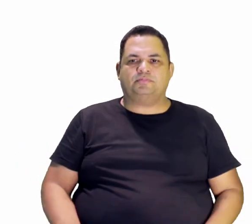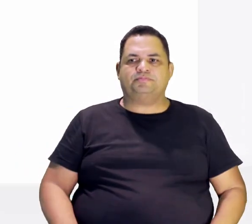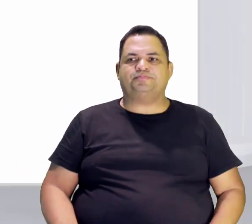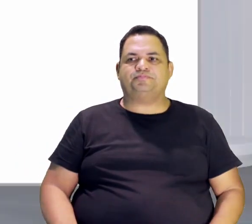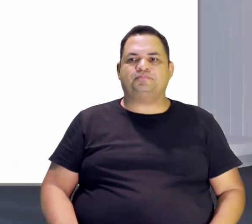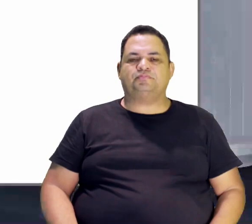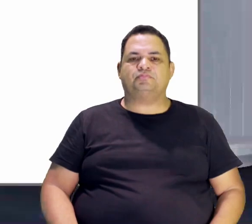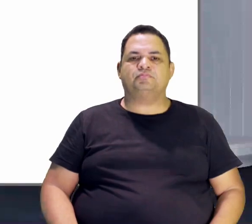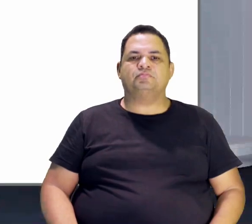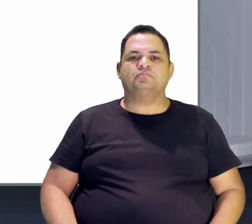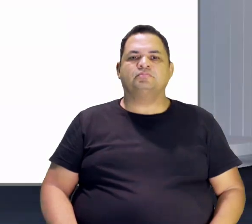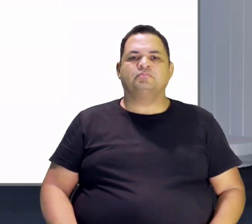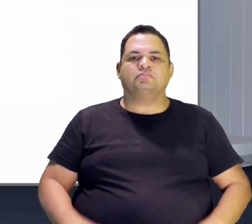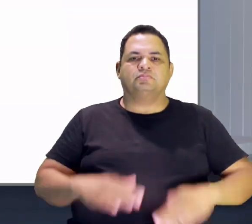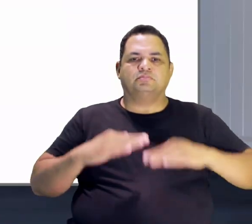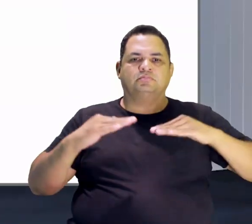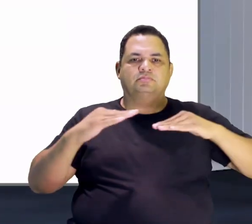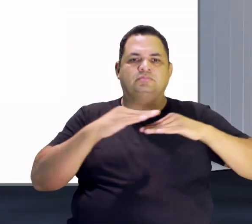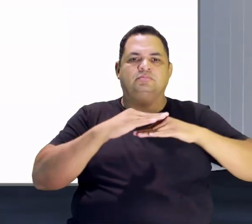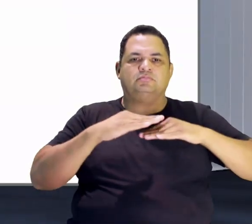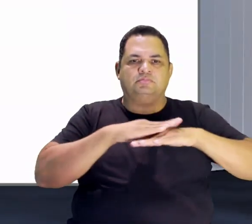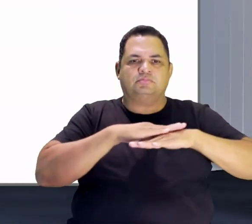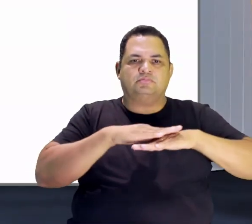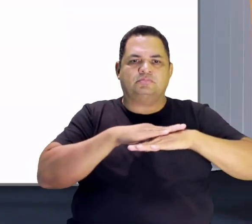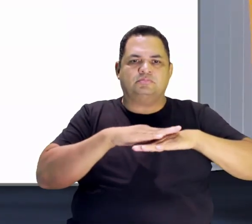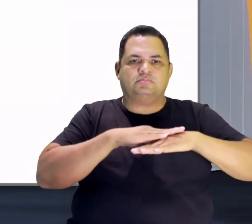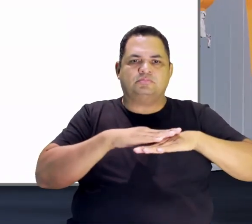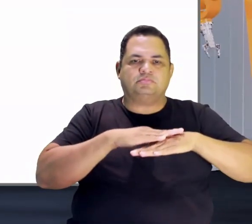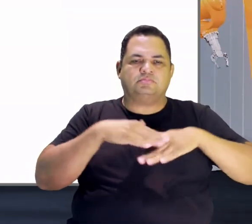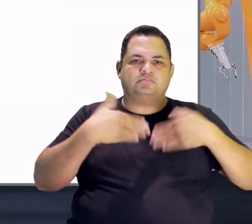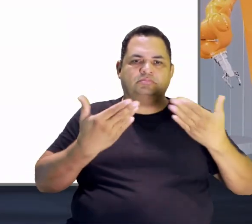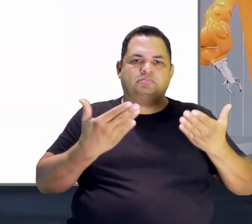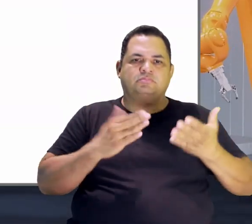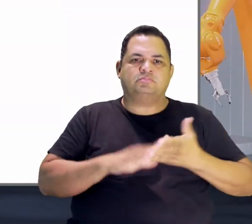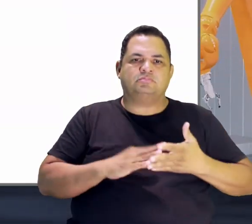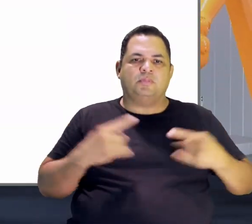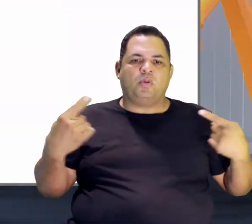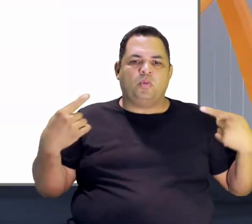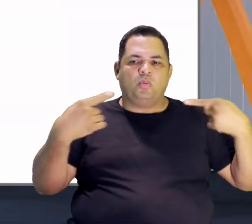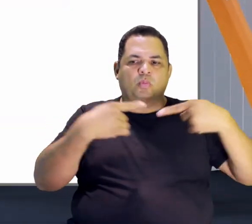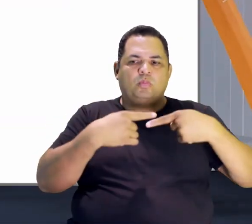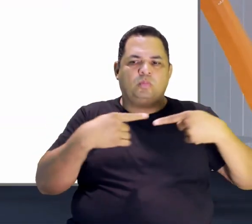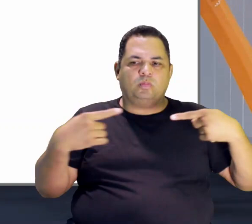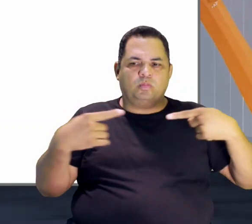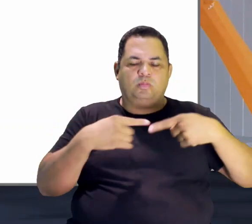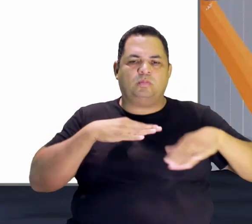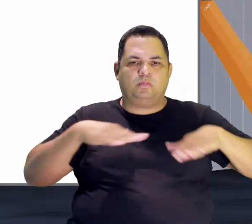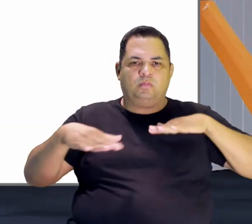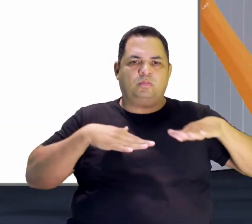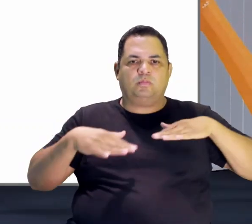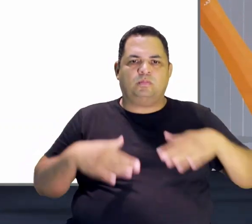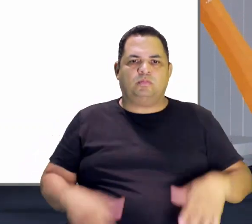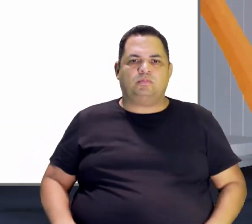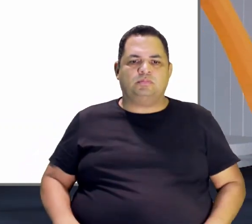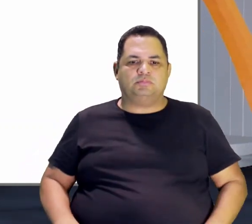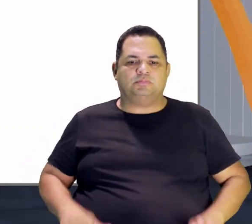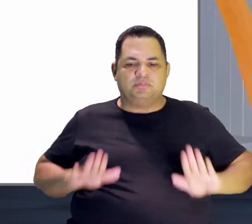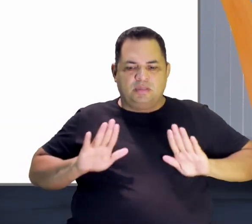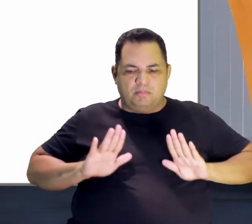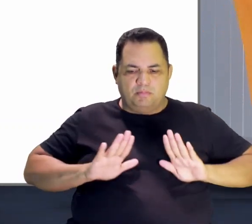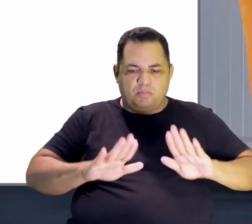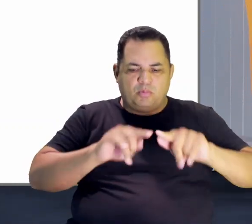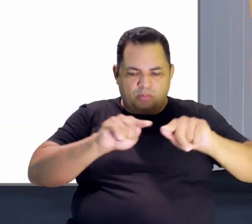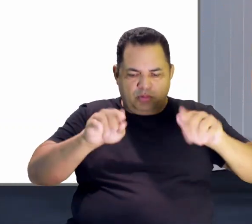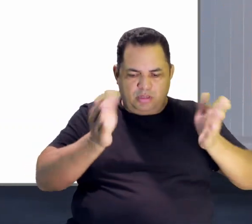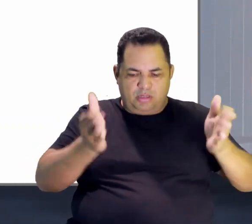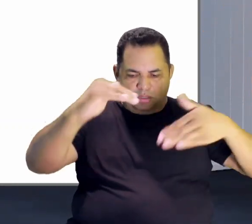bom? O atrito, ele é uma força que contraria o movimento, ele é contra o movimento. Se você empurra uma caixa para a